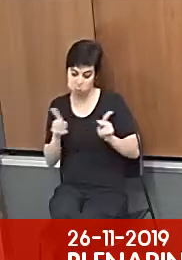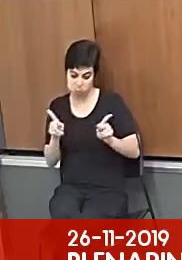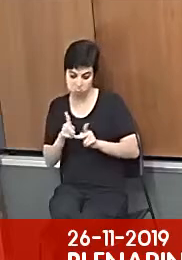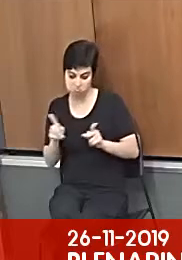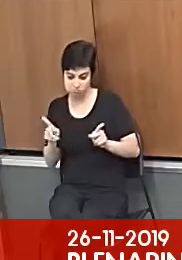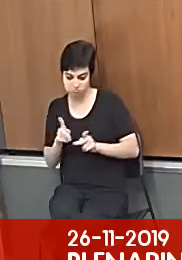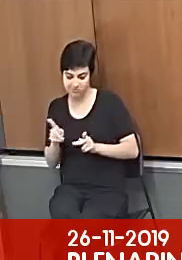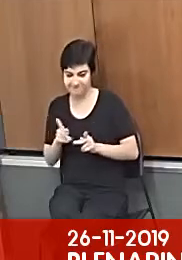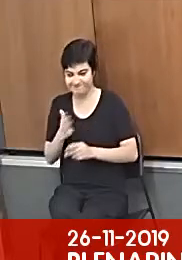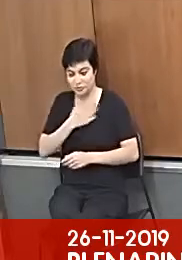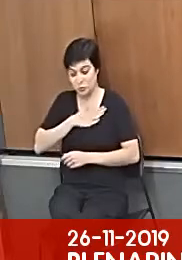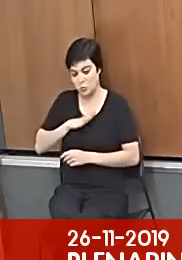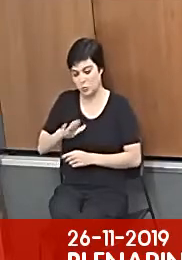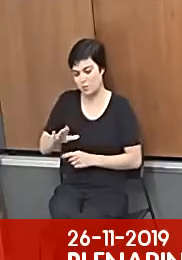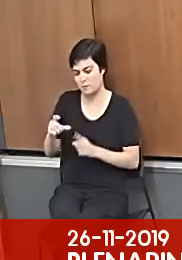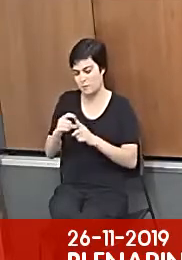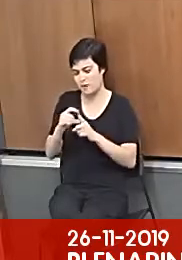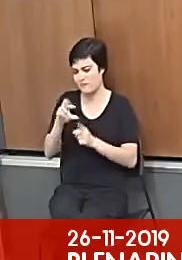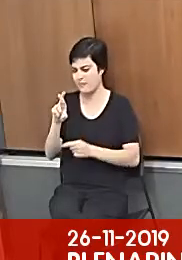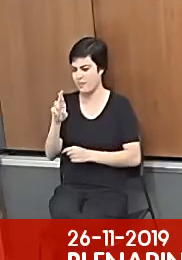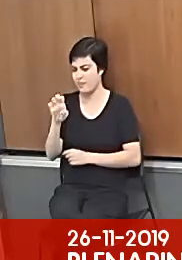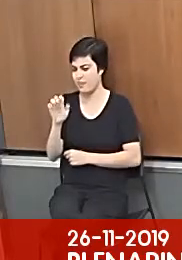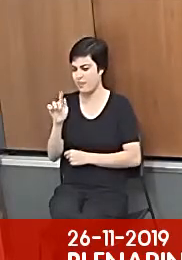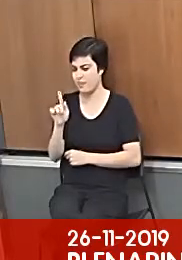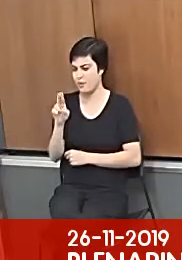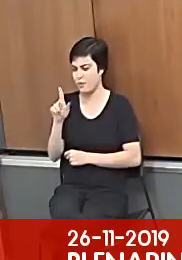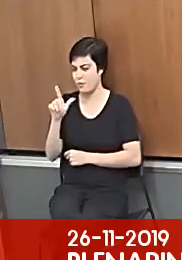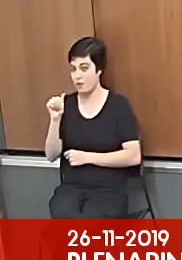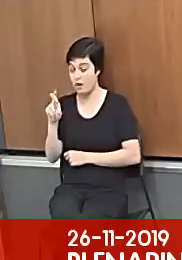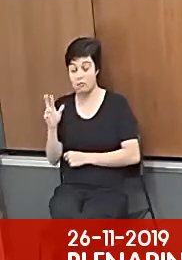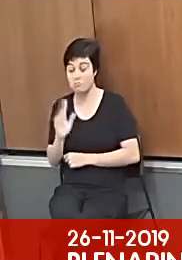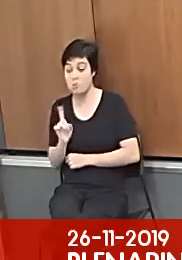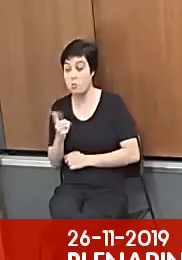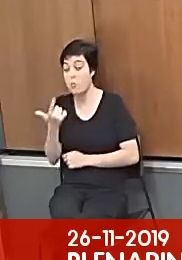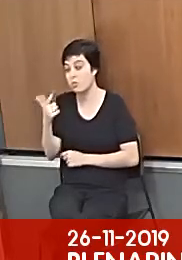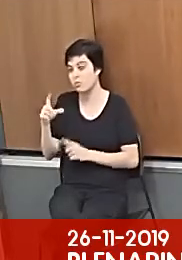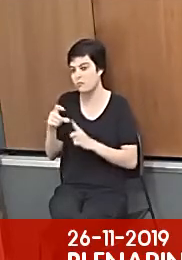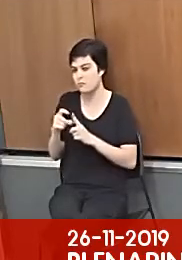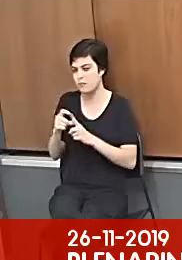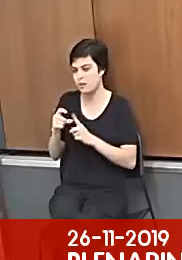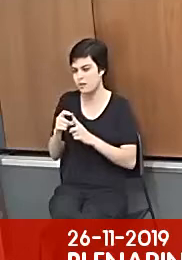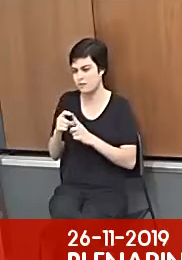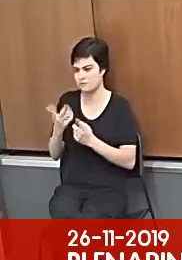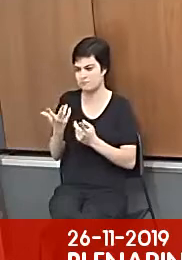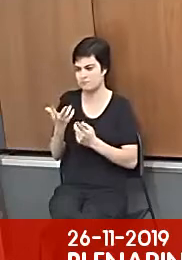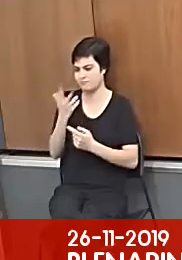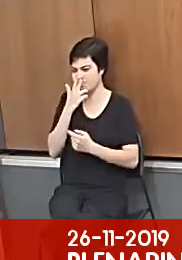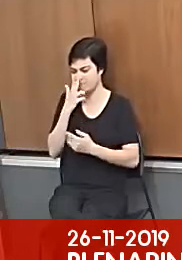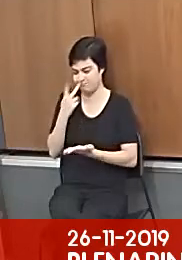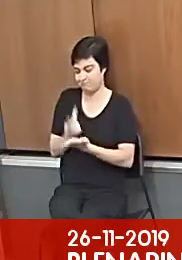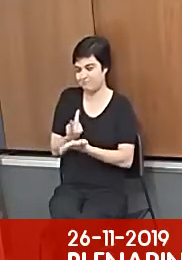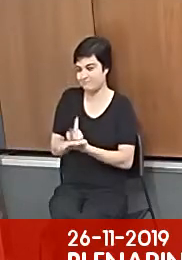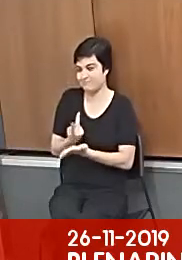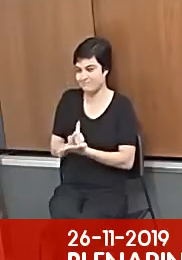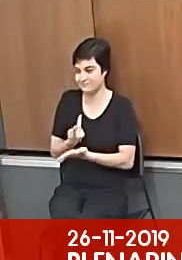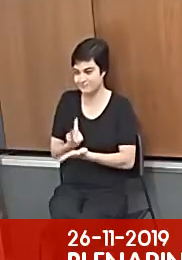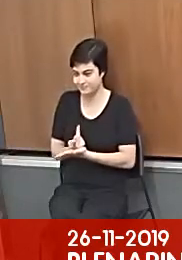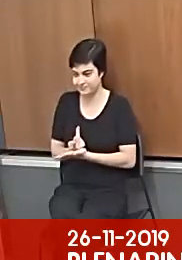que não gosta do termo regular, né? Ou é o Bechir? Não, é o Bechir. É o Bechir. Aí ele fala que é irregular.